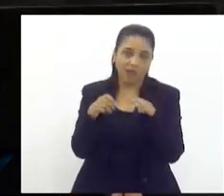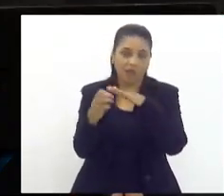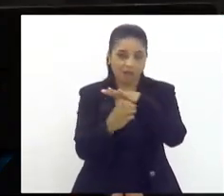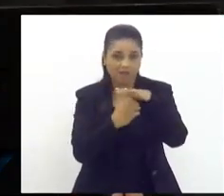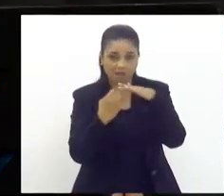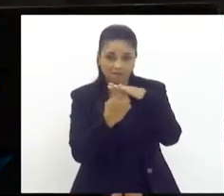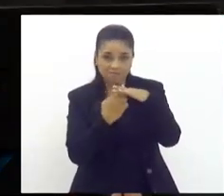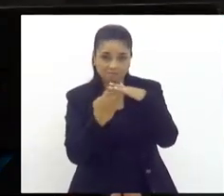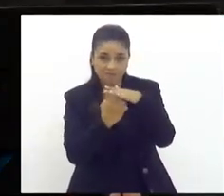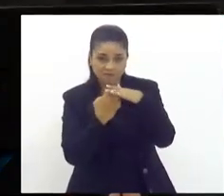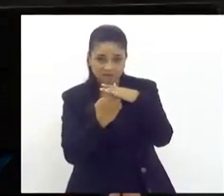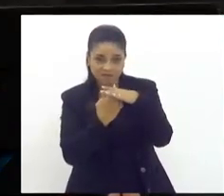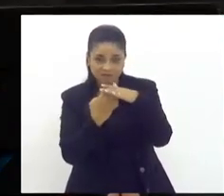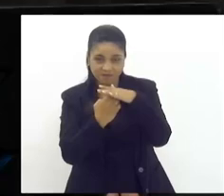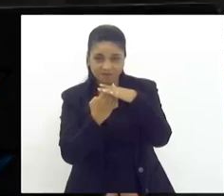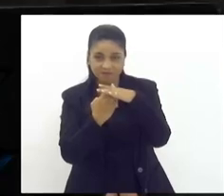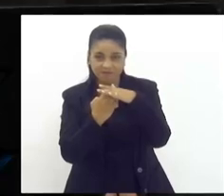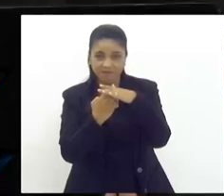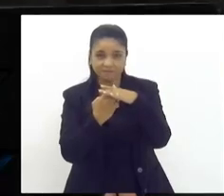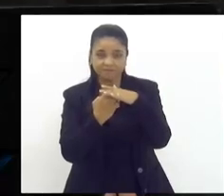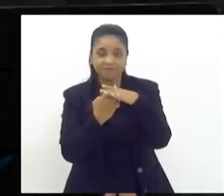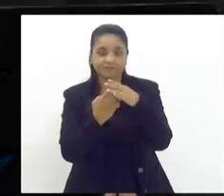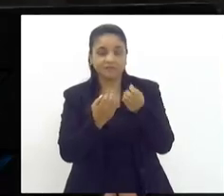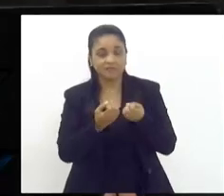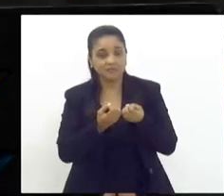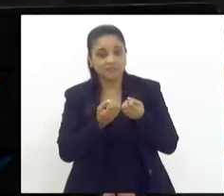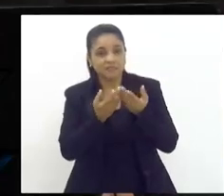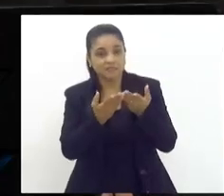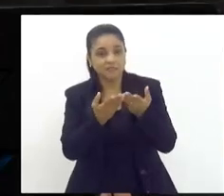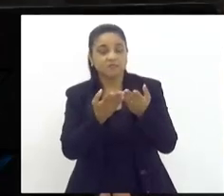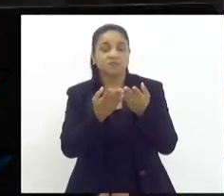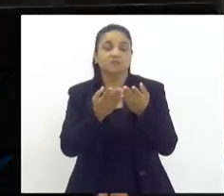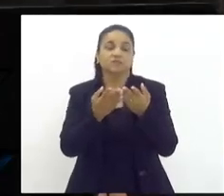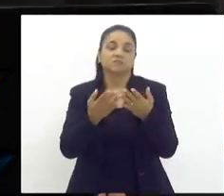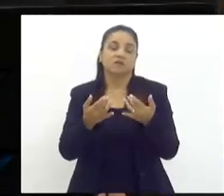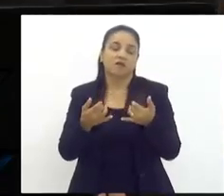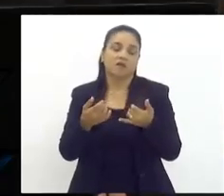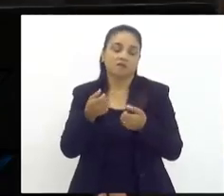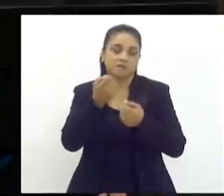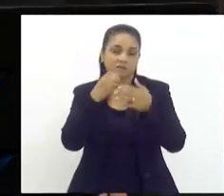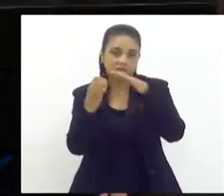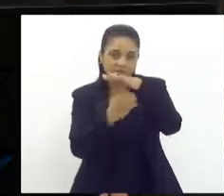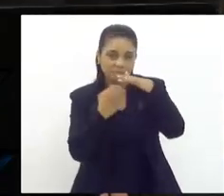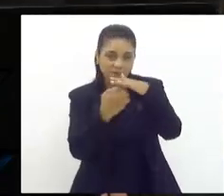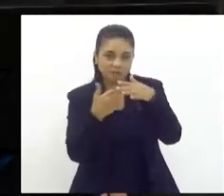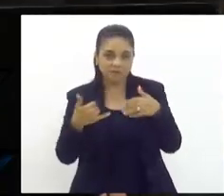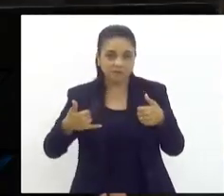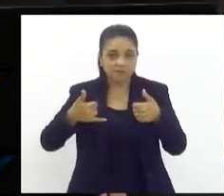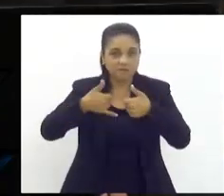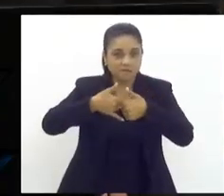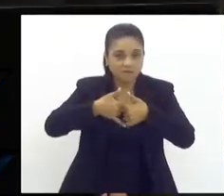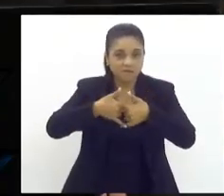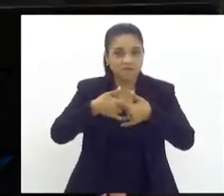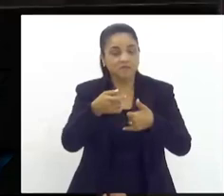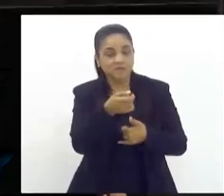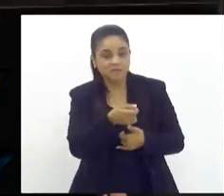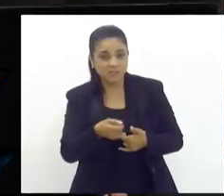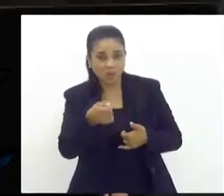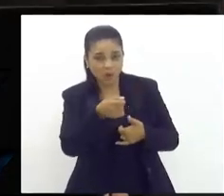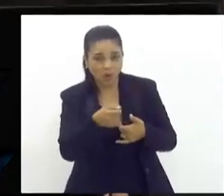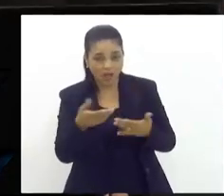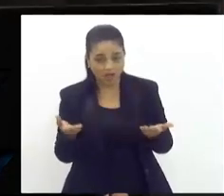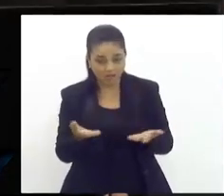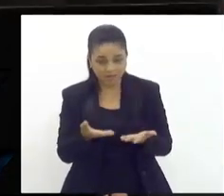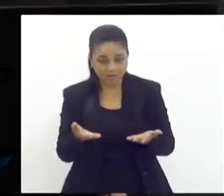concedeu aos operadores de telefonia celular até o final desse ano deputada Renata e é importante que